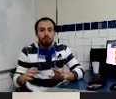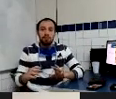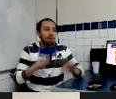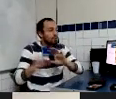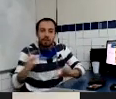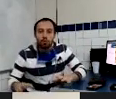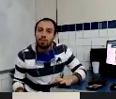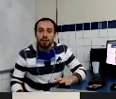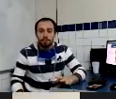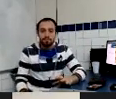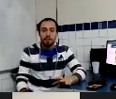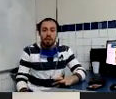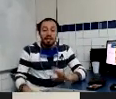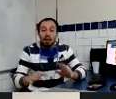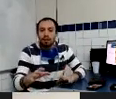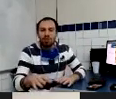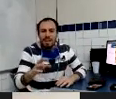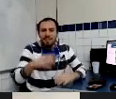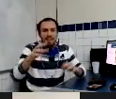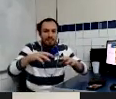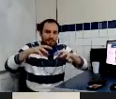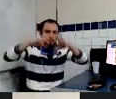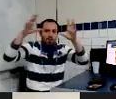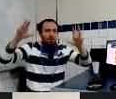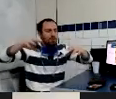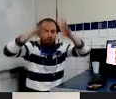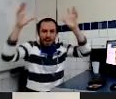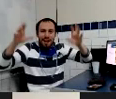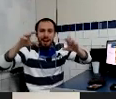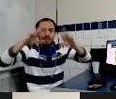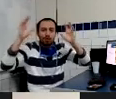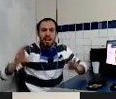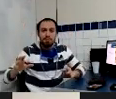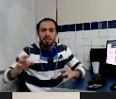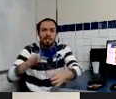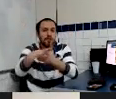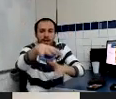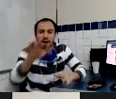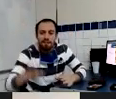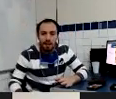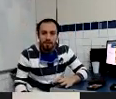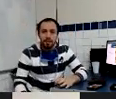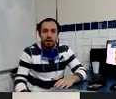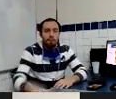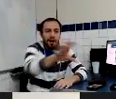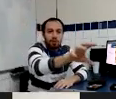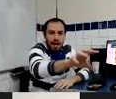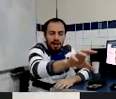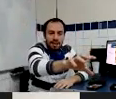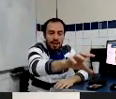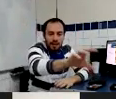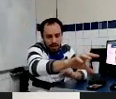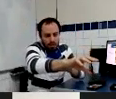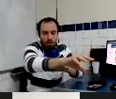alimento, é buscando comida. Não à toa que eles nem fazem uma construção de uma casa ou de uma cabana, eles ficam em cavernas para